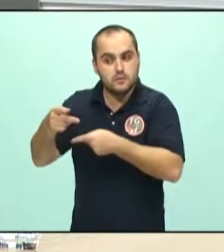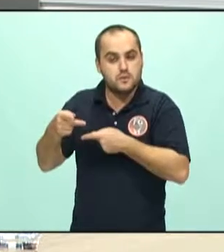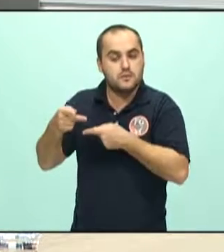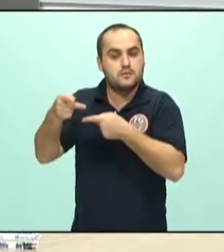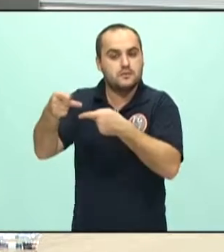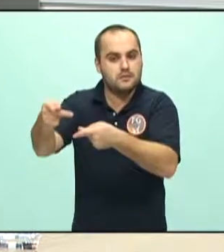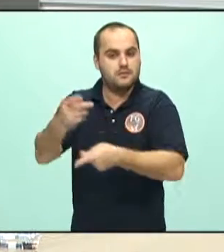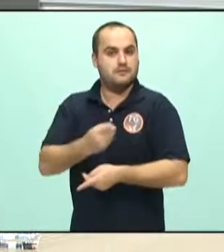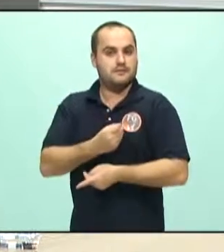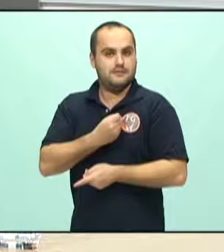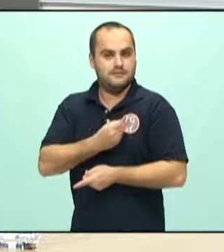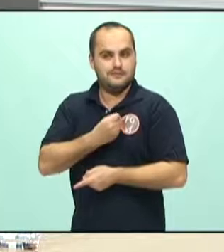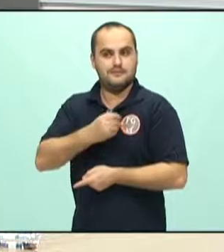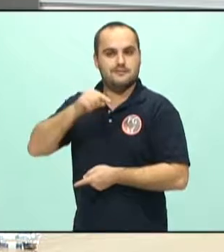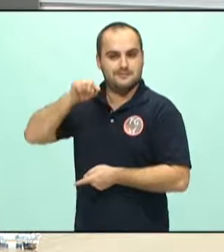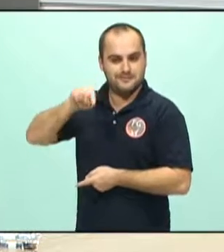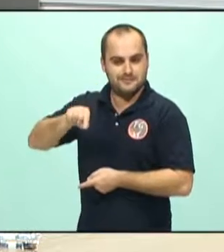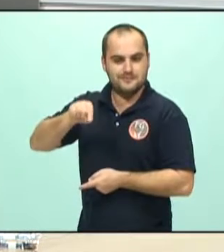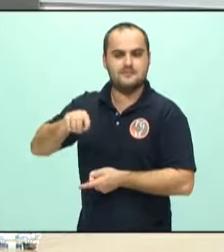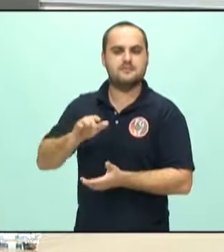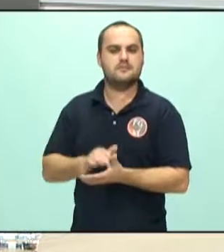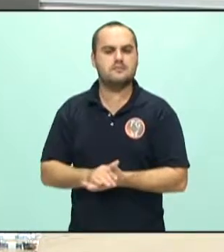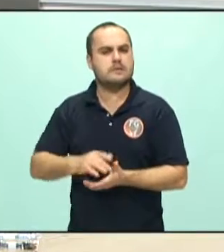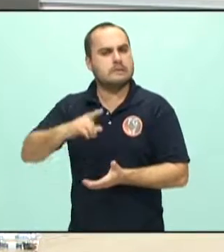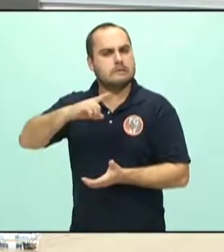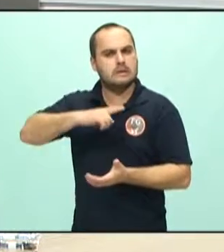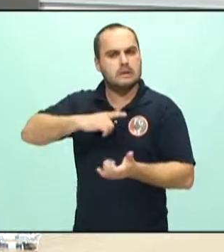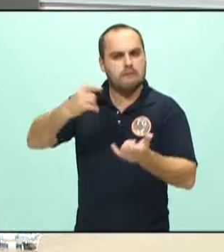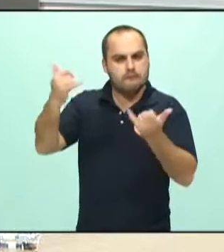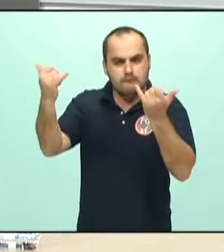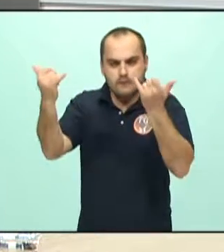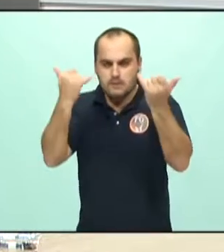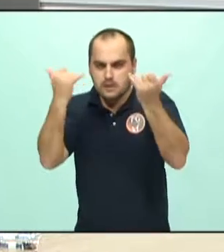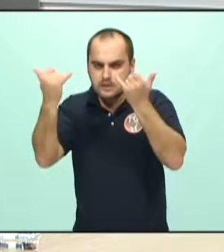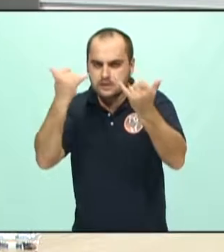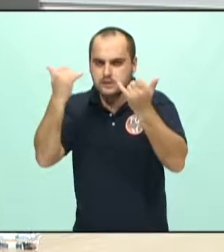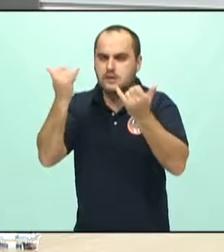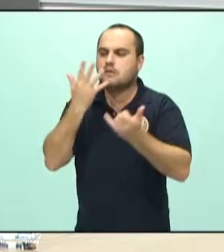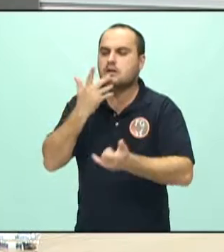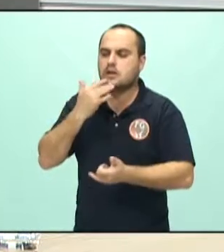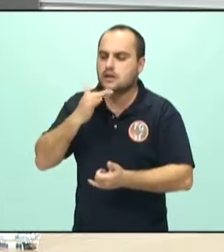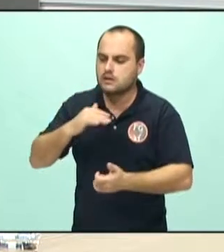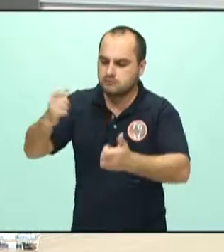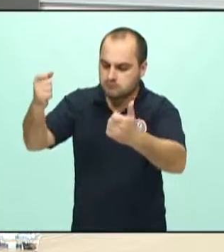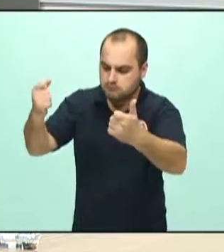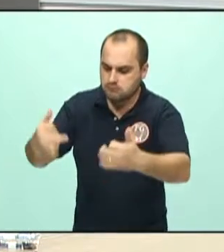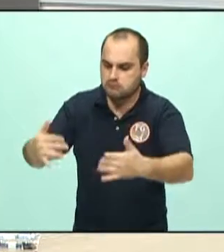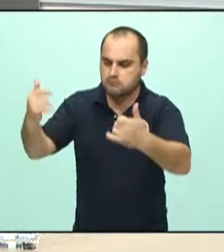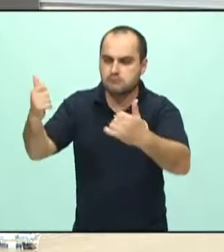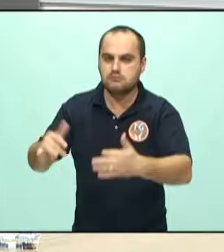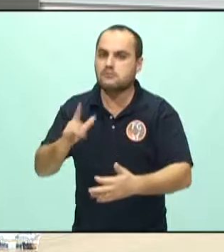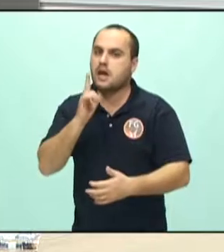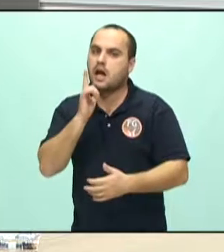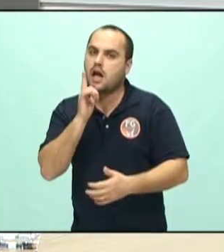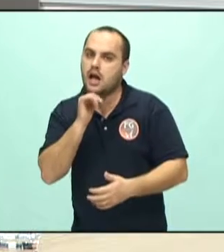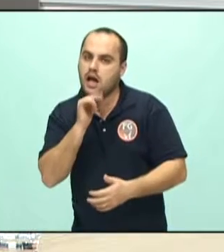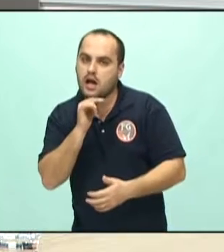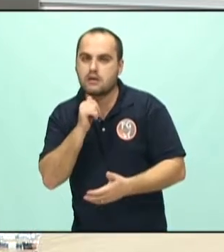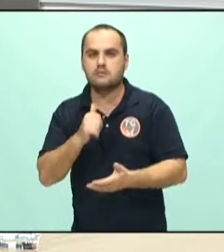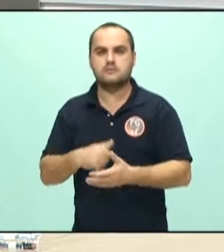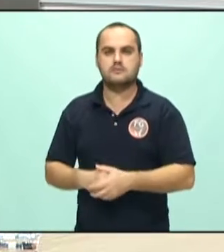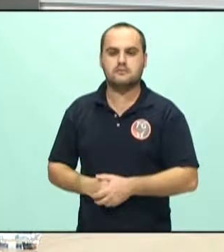lá levando um pouco de informação para as crianças a respeito da água e dos resíduos sólidos né que nem é